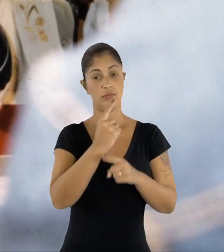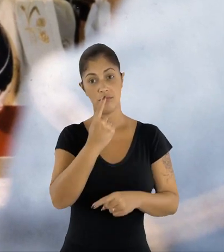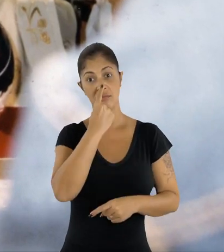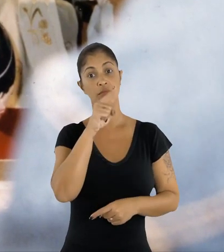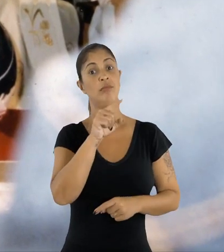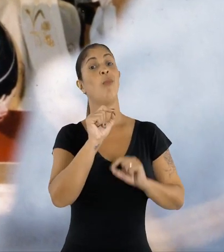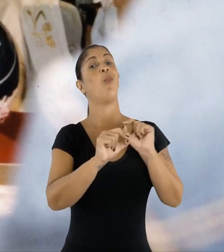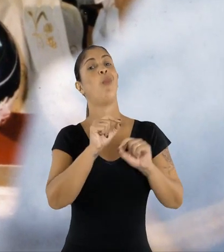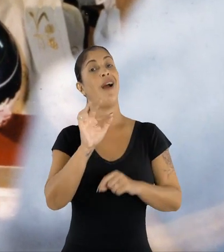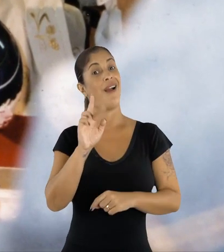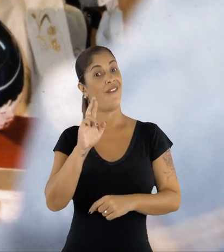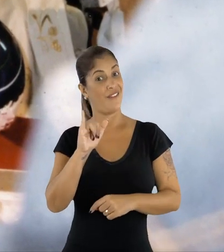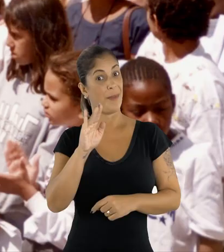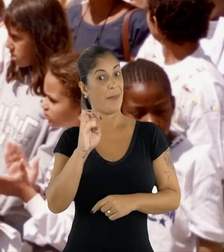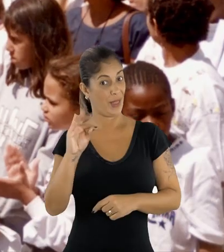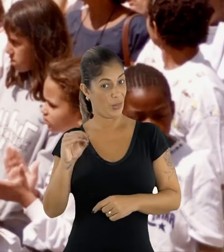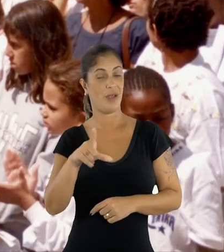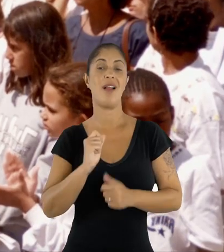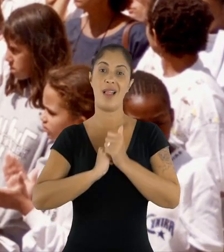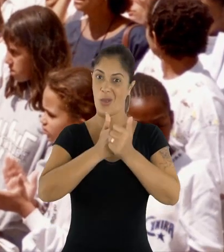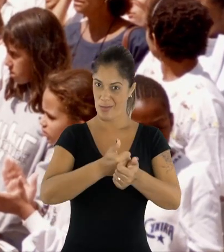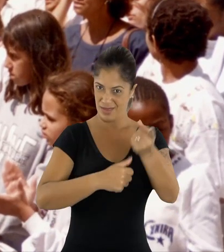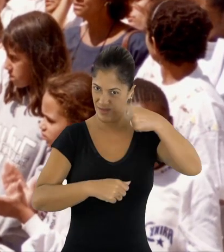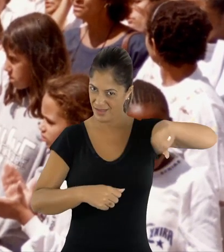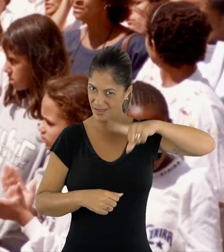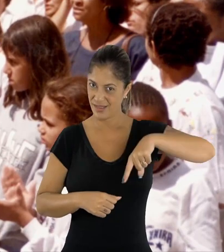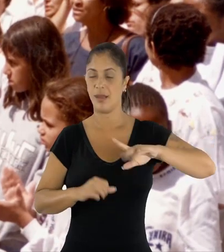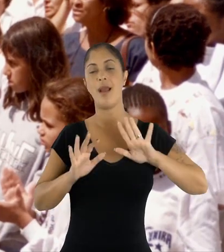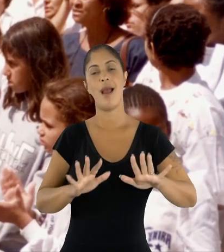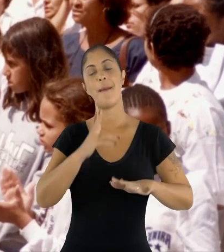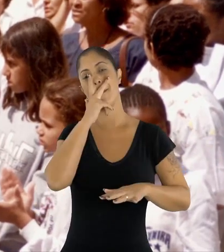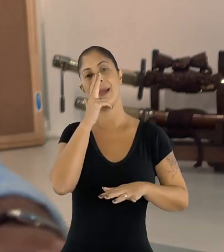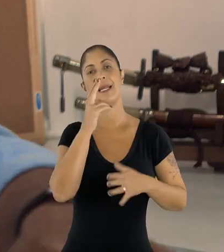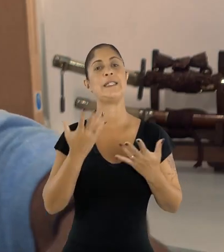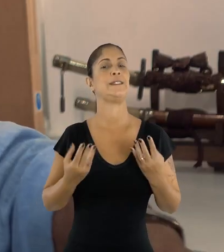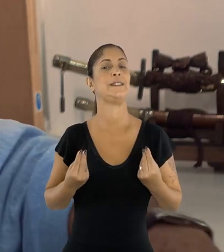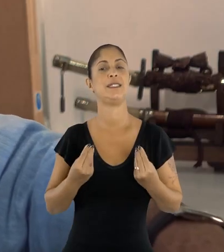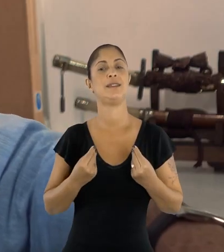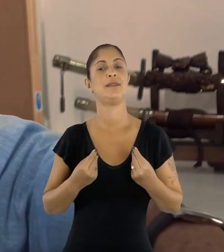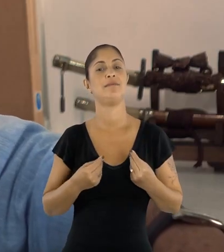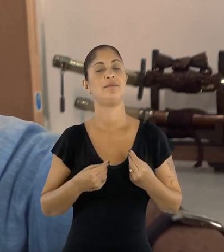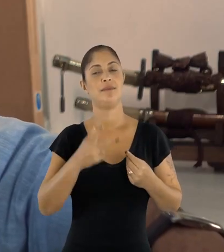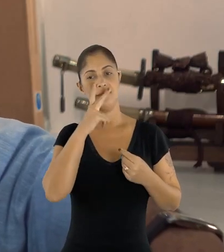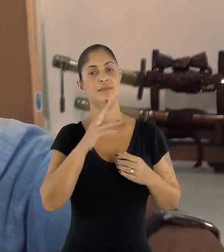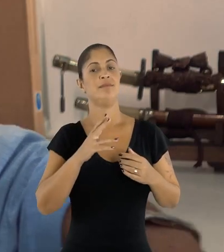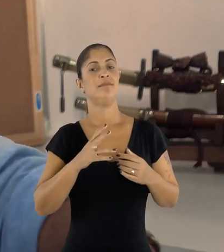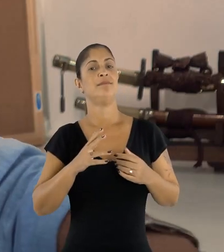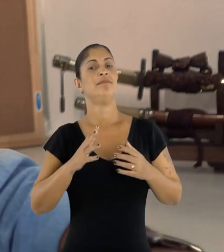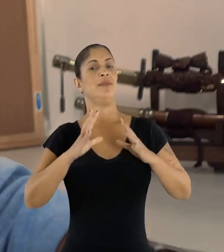nos identificávamos, é do Frei Beto? O Frei Beto que está acompanhando vocês, né? Então a coisa meio